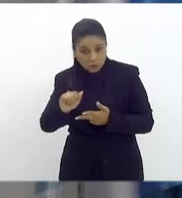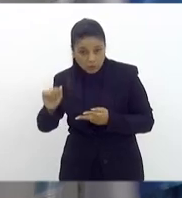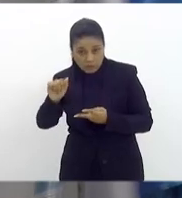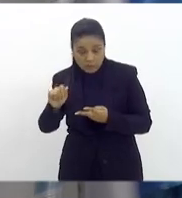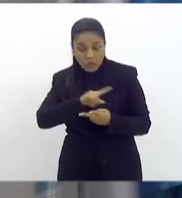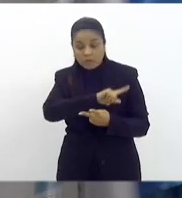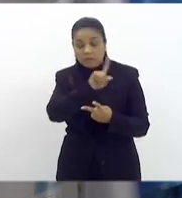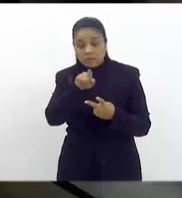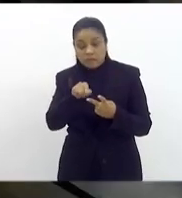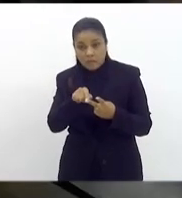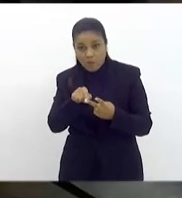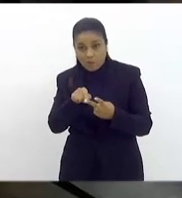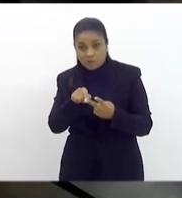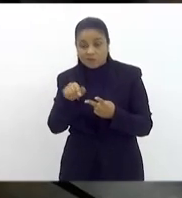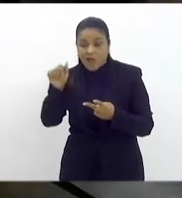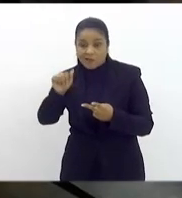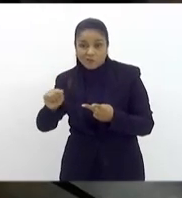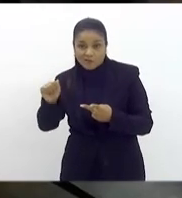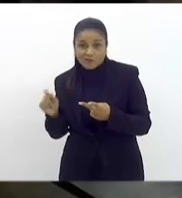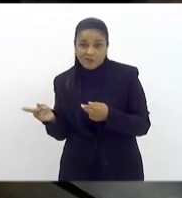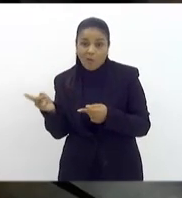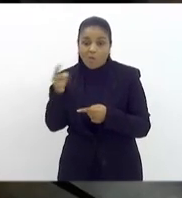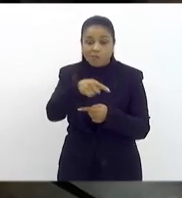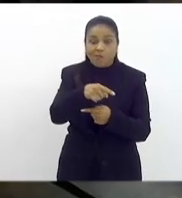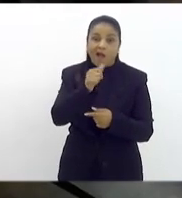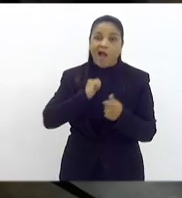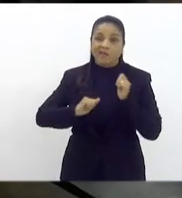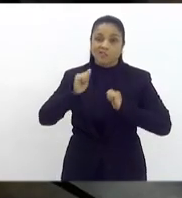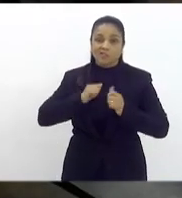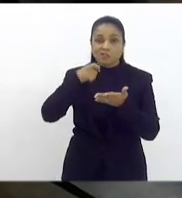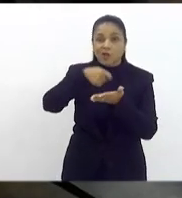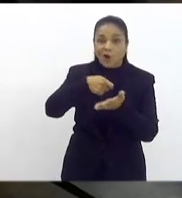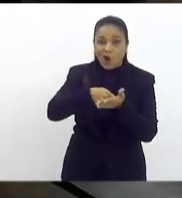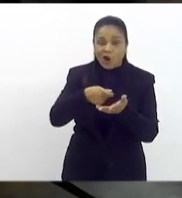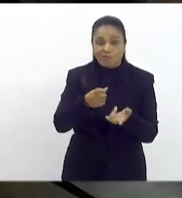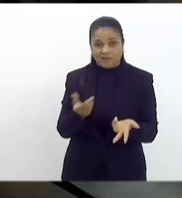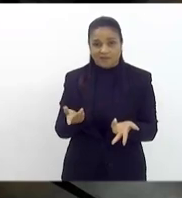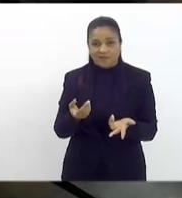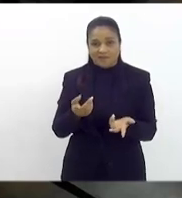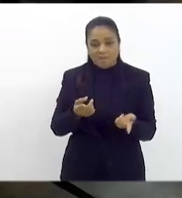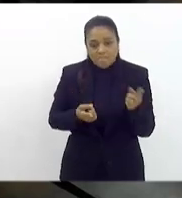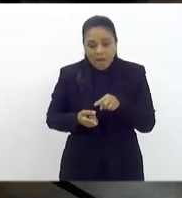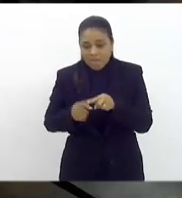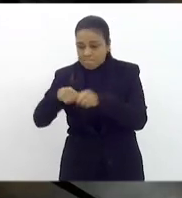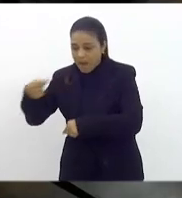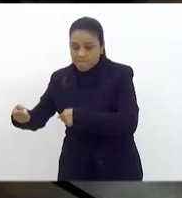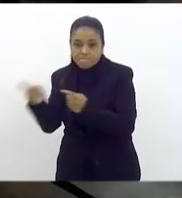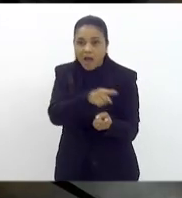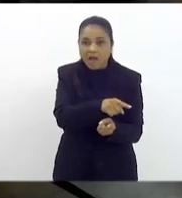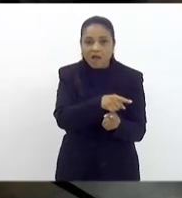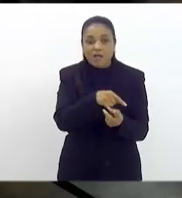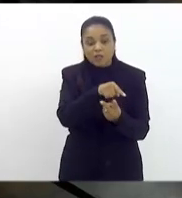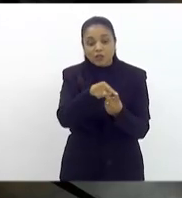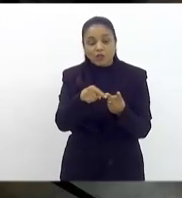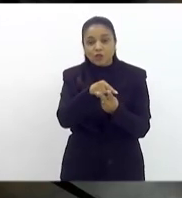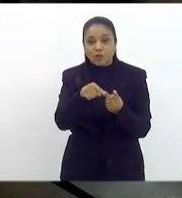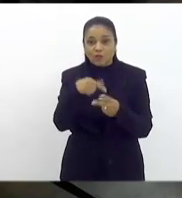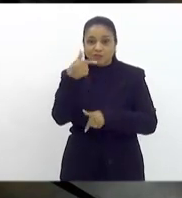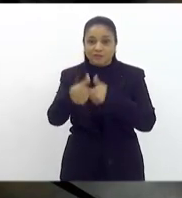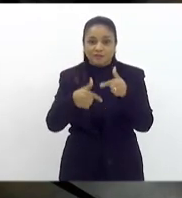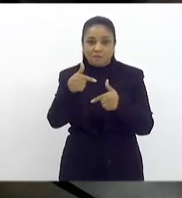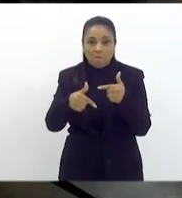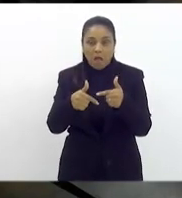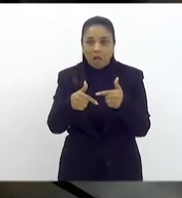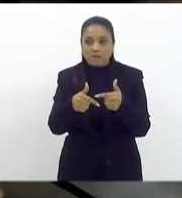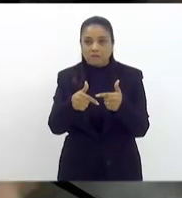Em favor da associação, e depois da associação para o artista. E depois para a associação para o artista pelo serviço de distribuição. No barato, dois serviços prestados. No barato, dois são